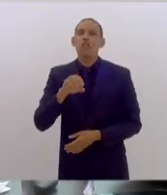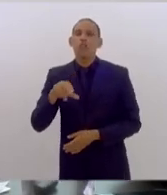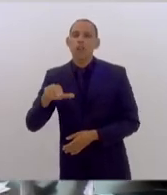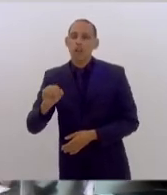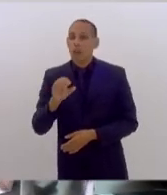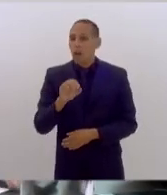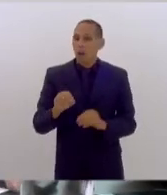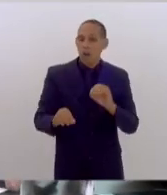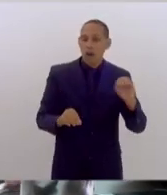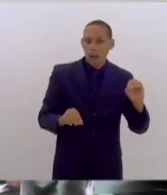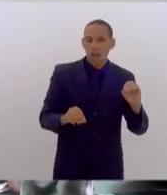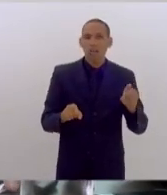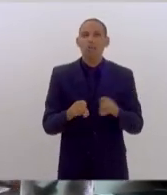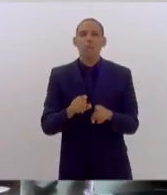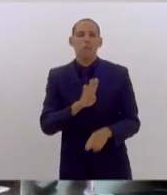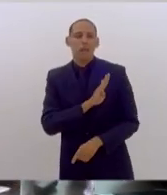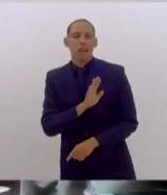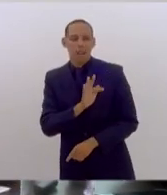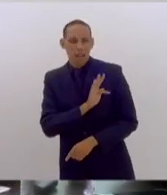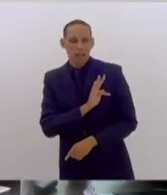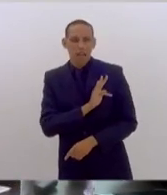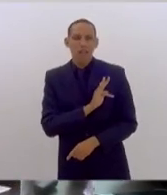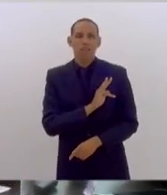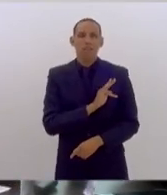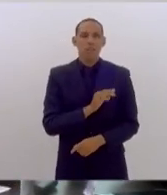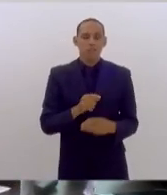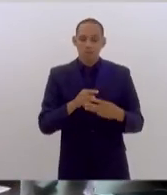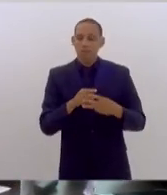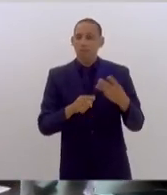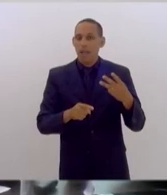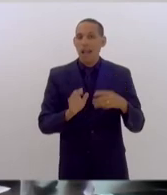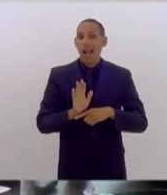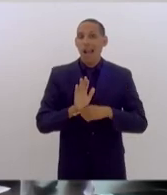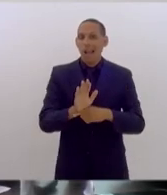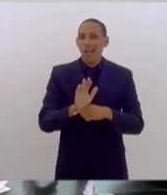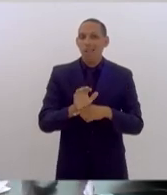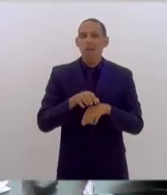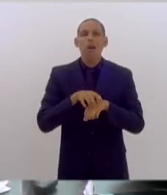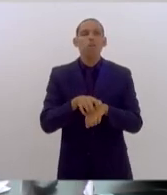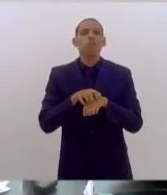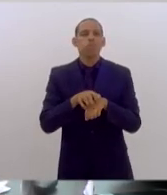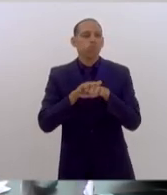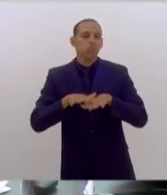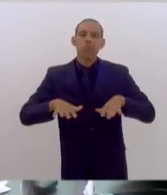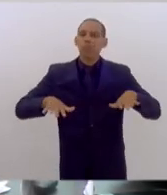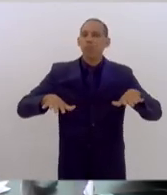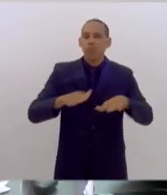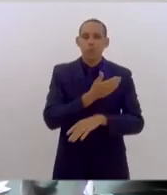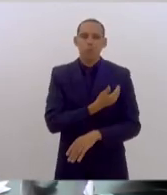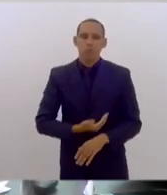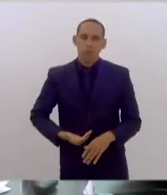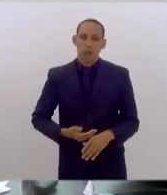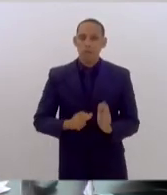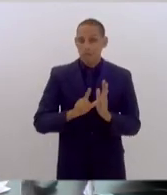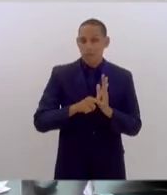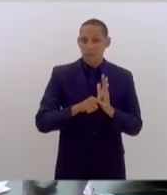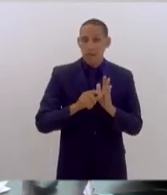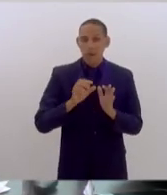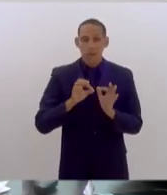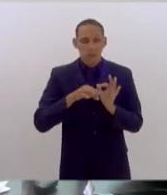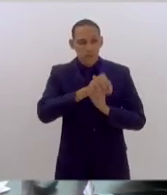município da Baixada Fluminense os três funciona como elemento articulador do transporte público com efeito a partir da Central do Brasil